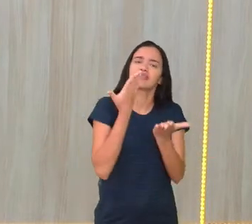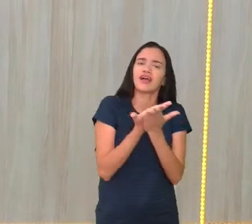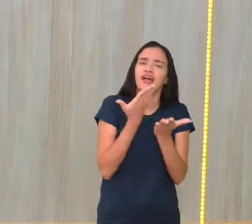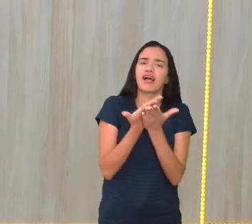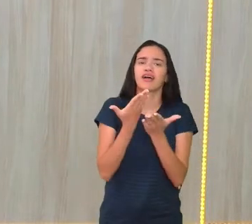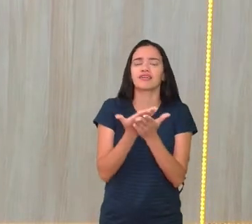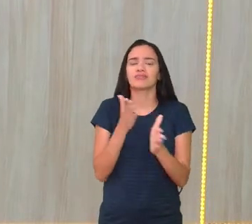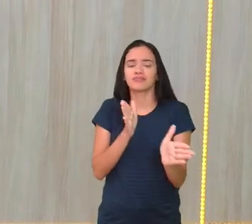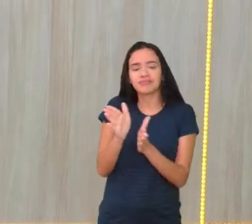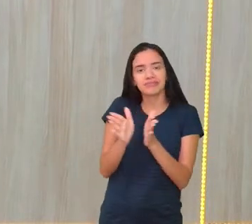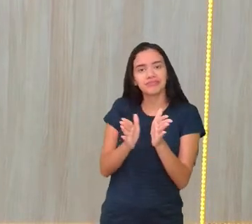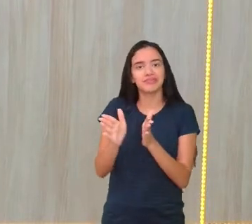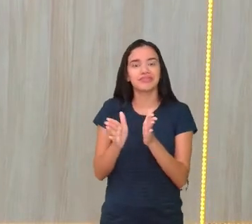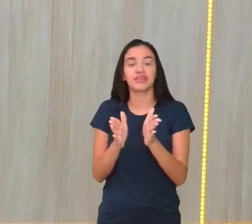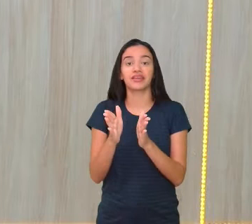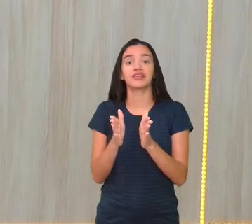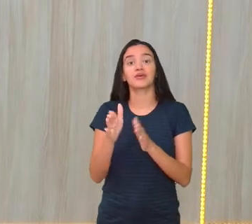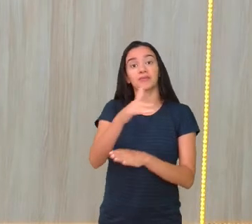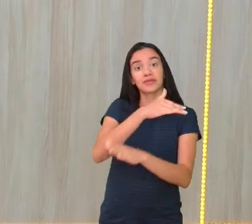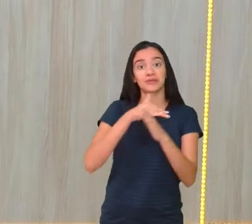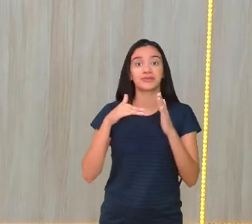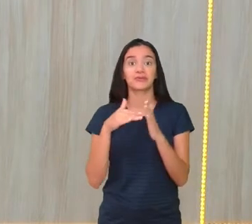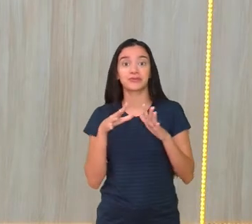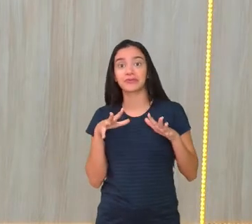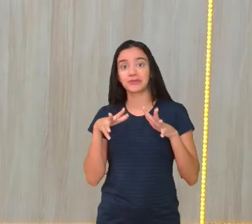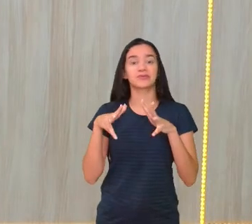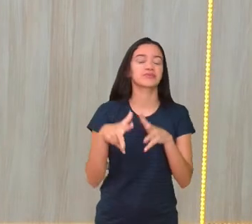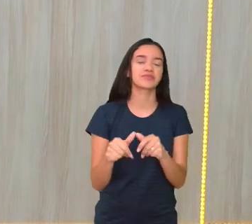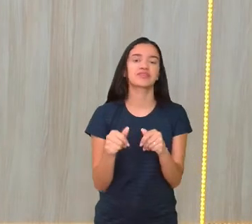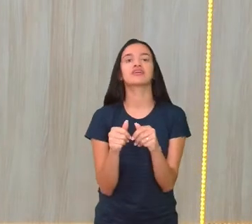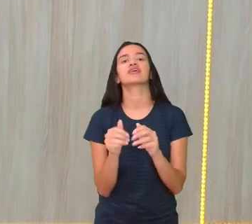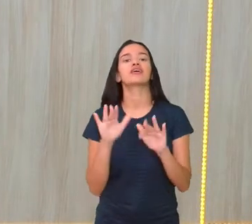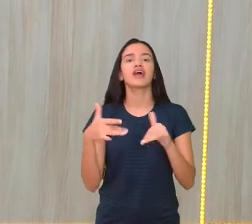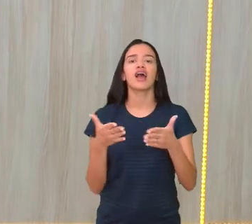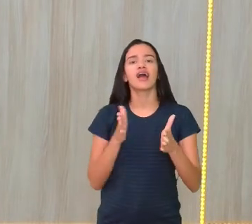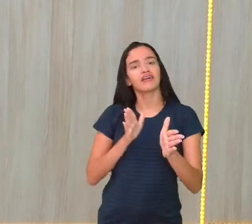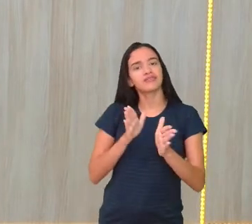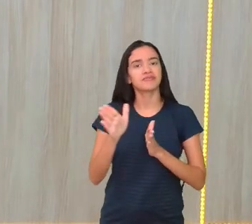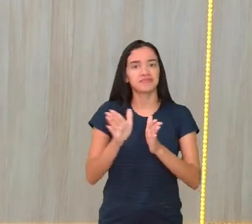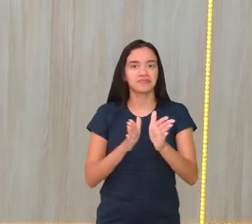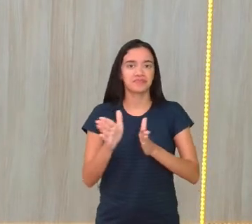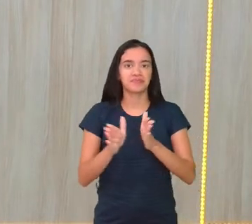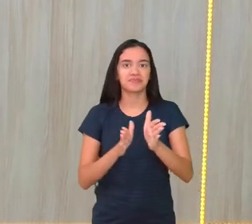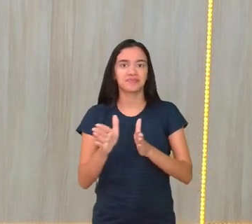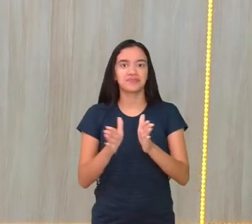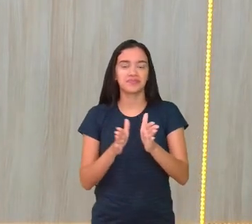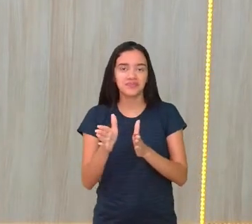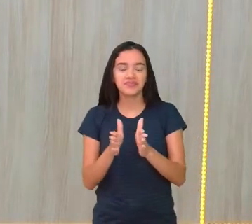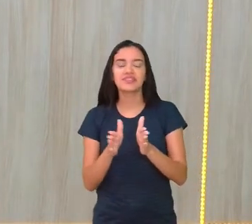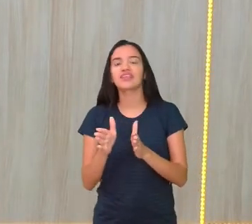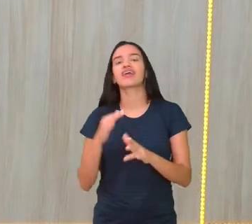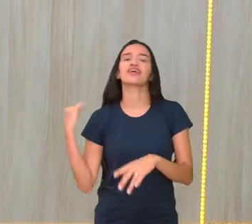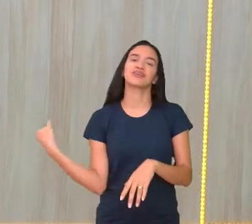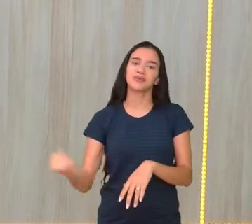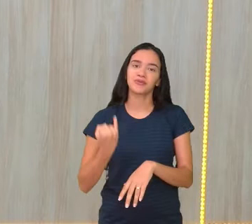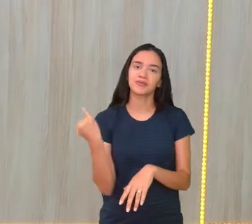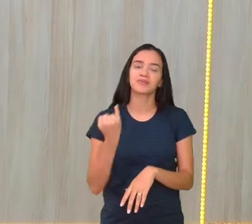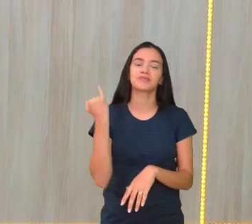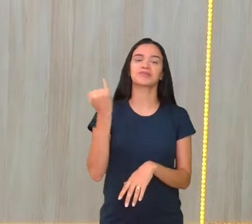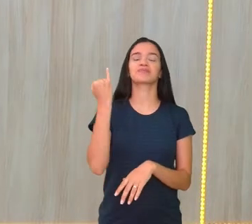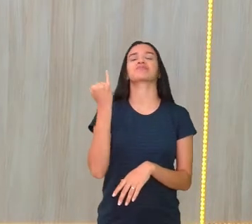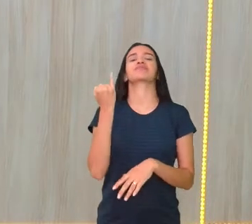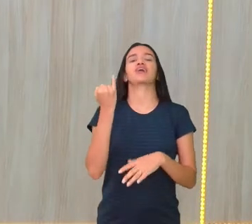mais acessíveis para todos e todas, porque a acessibilidade, né, é importante,